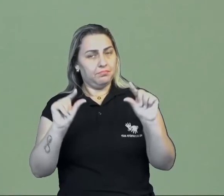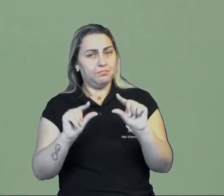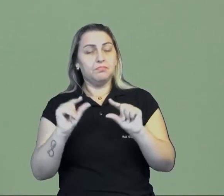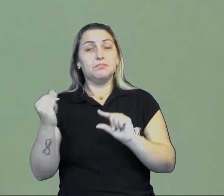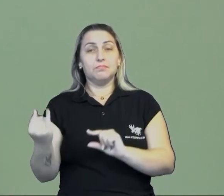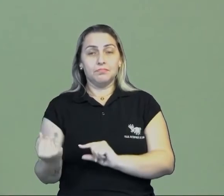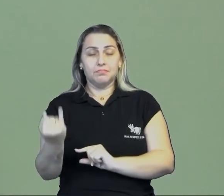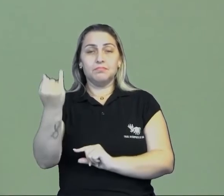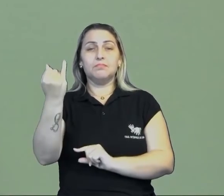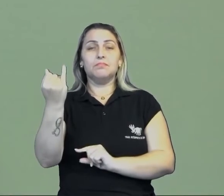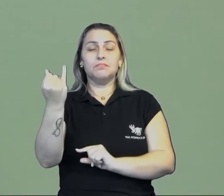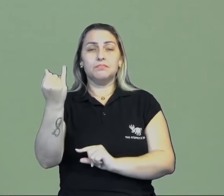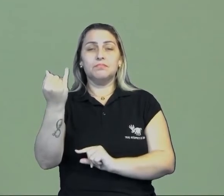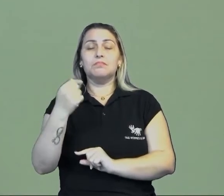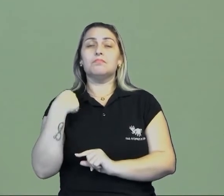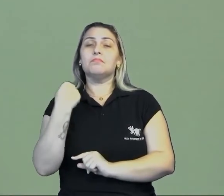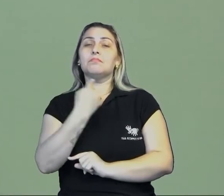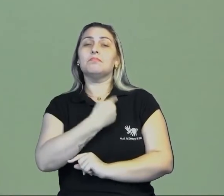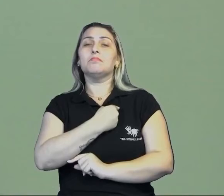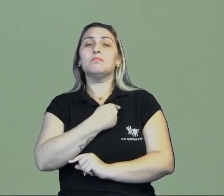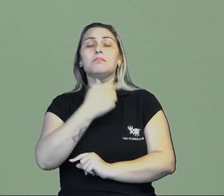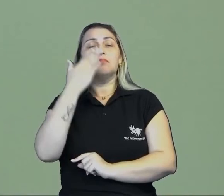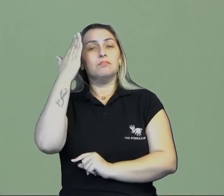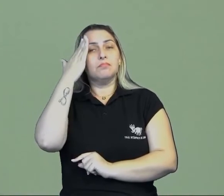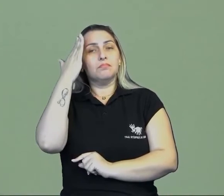É importante que a gente